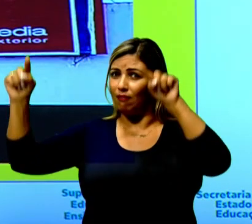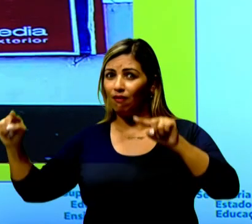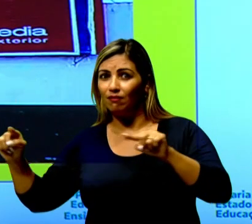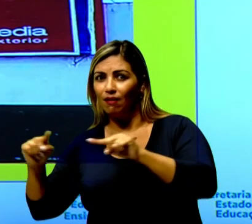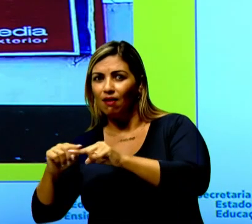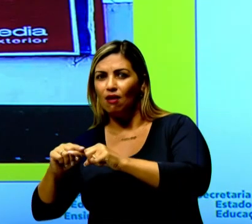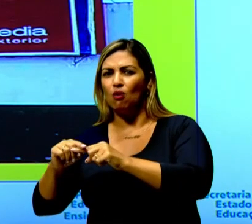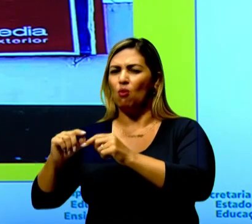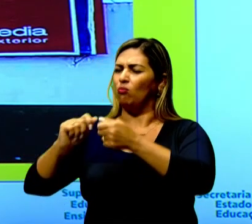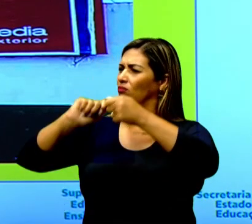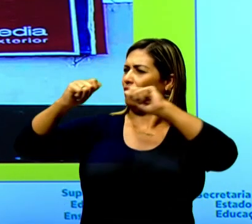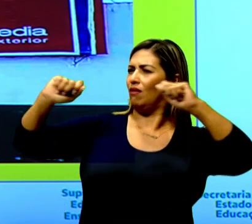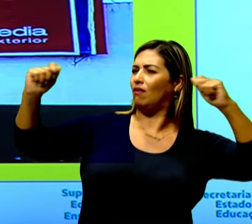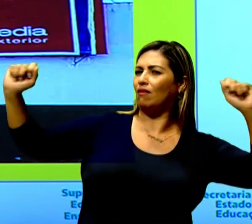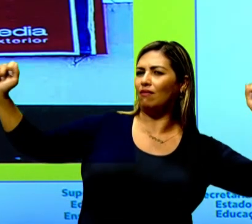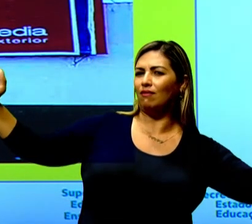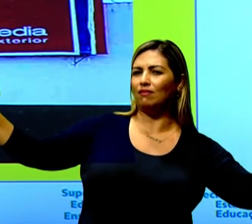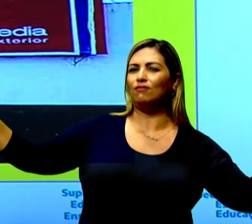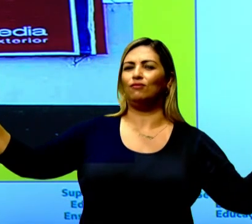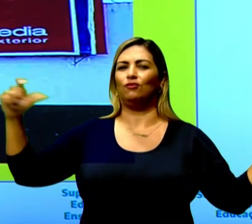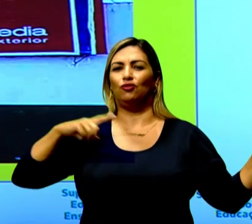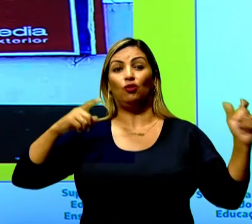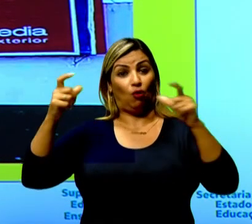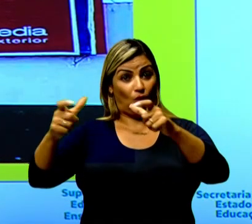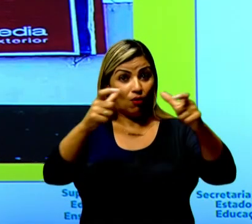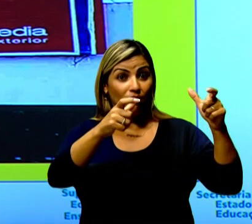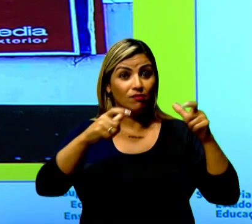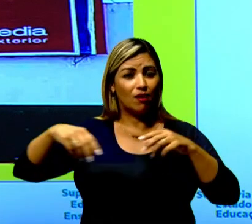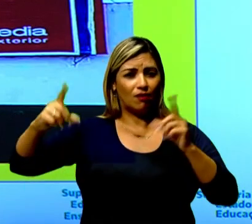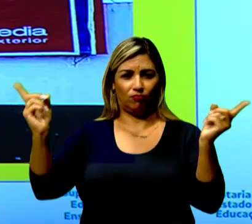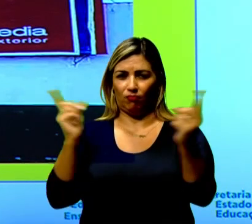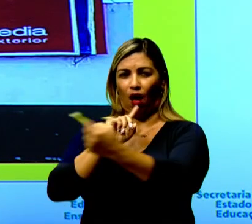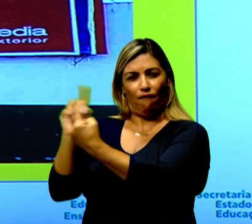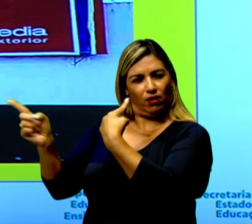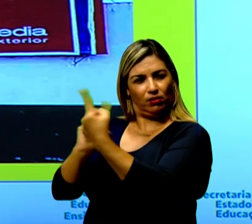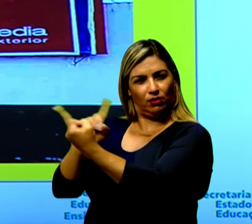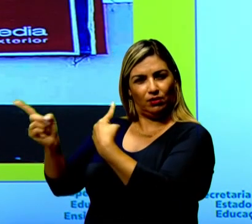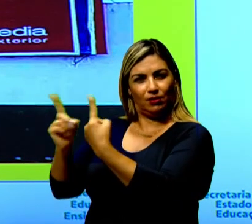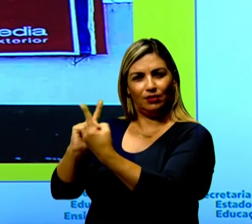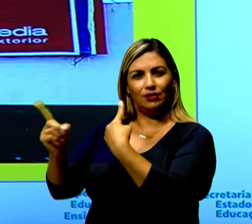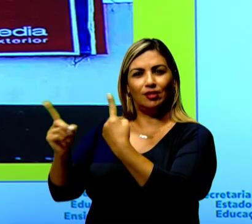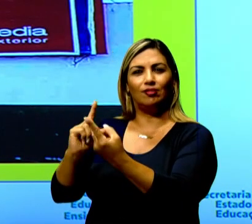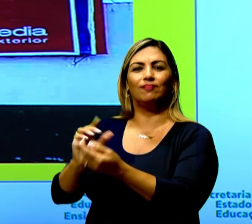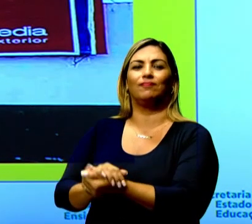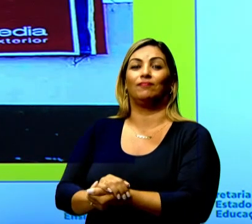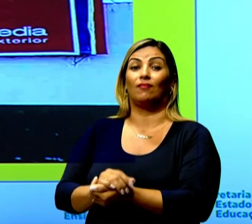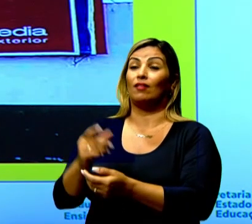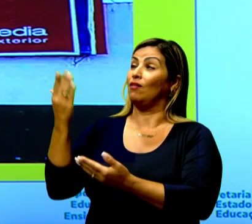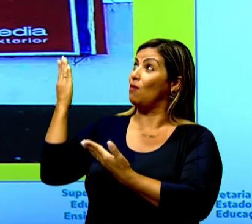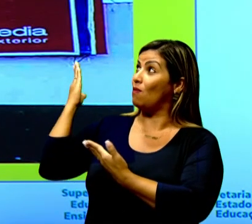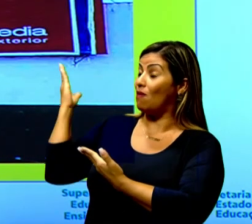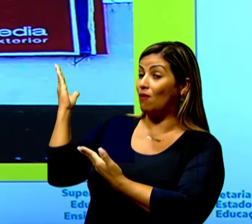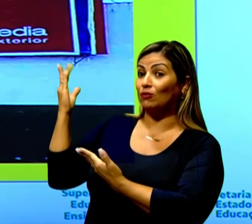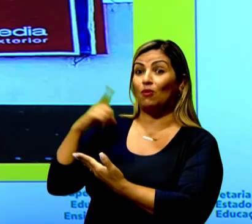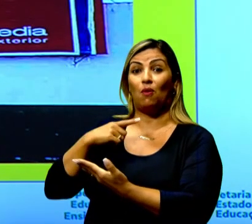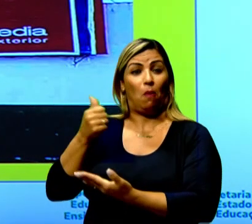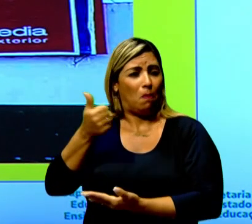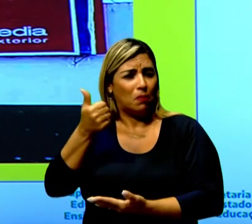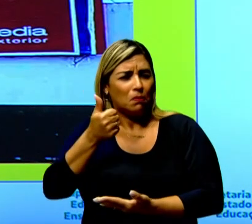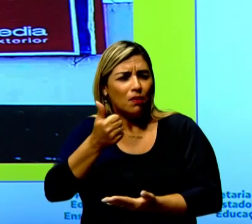em dimensões grandes e normalmente localizada em vias o outdoor foi um dos primeiros meios